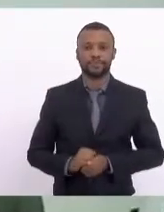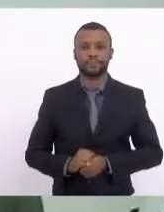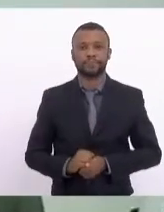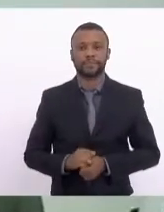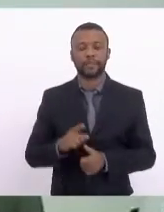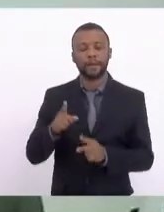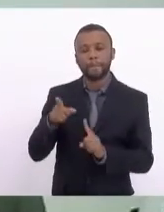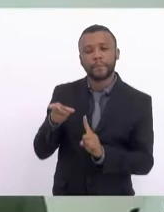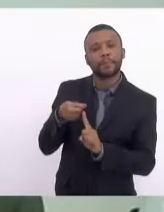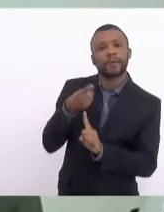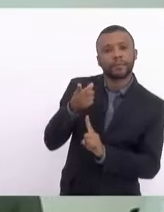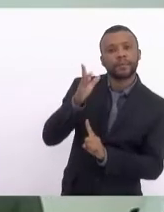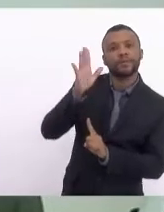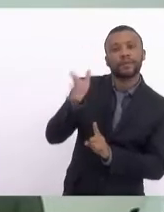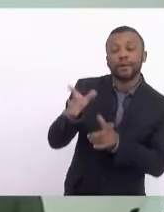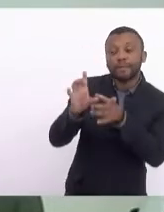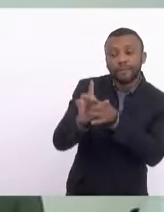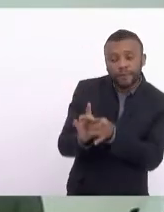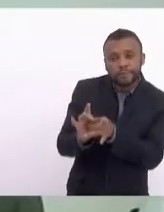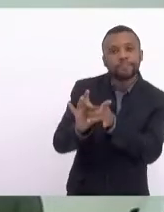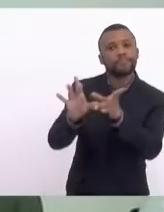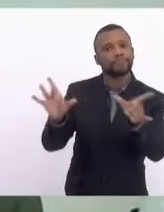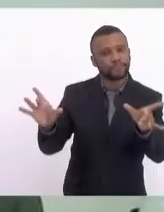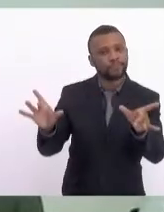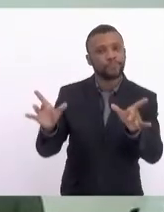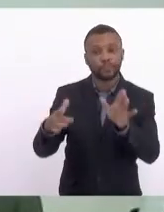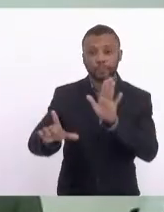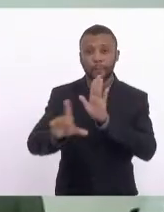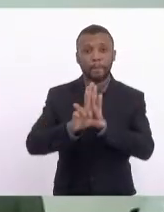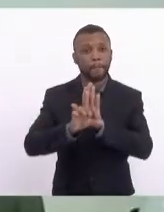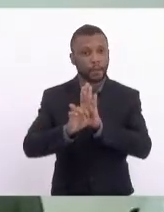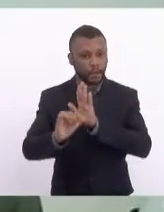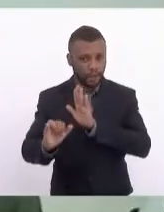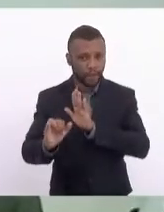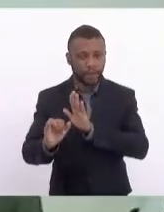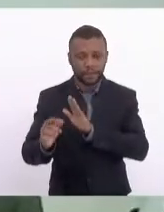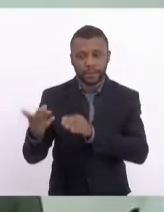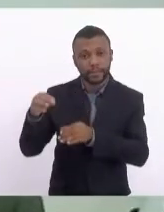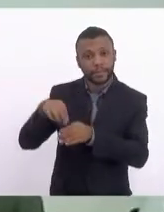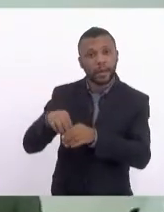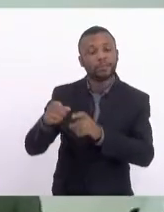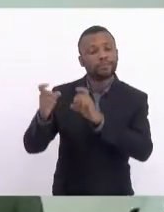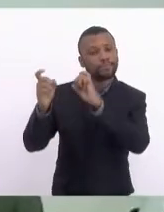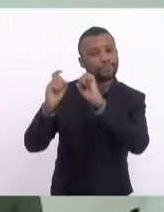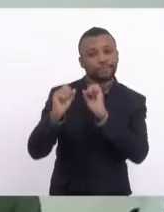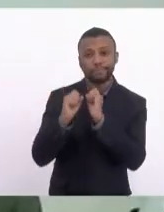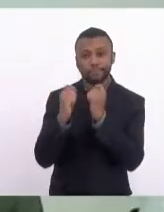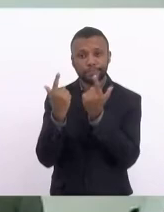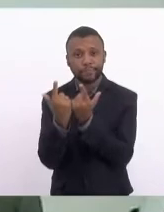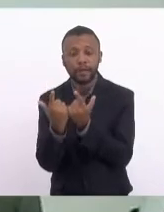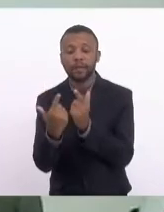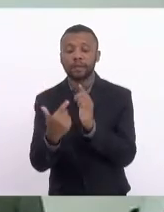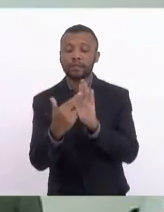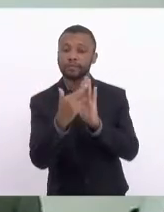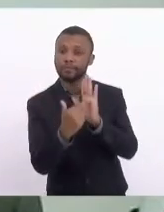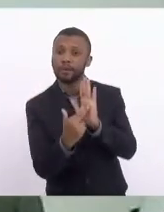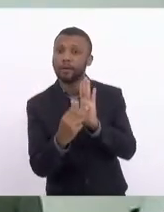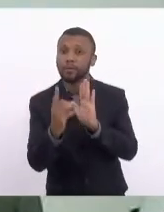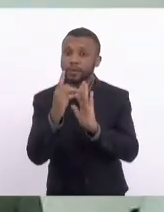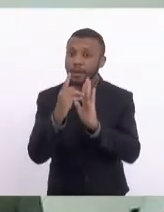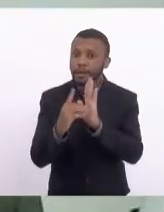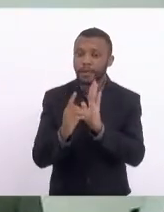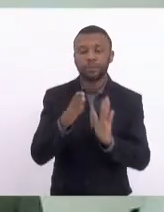já concedida por lei pela Assembleia e regulamentada por decreto do